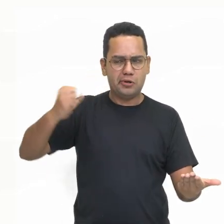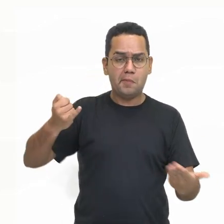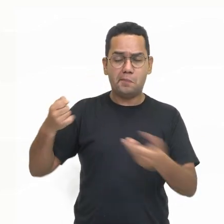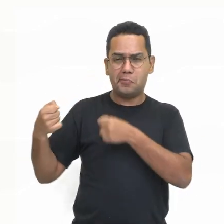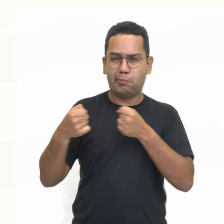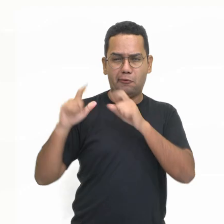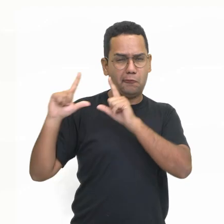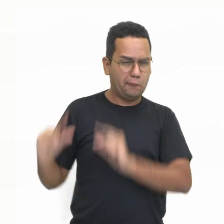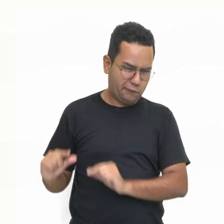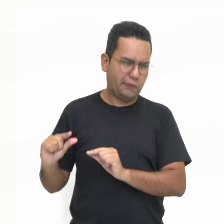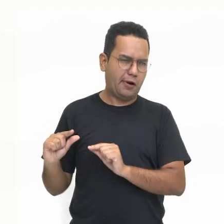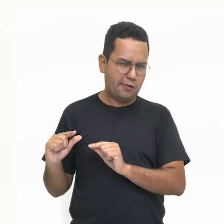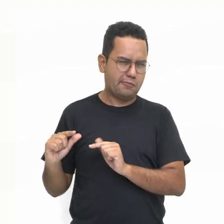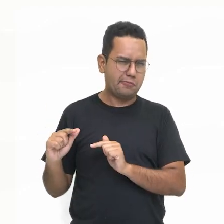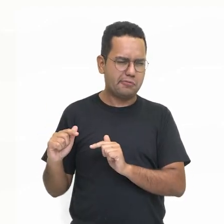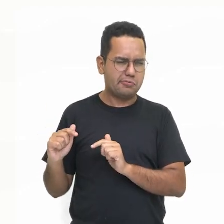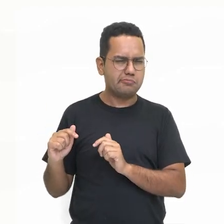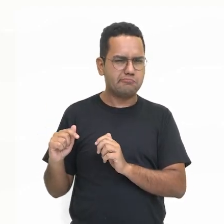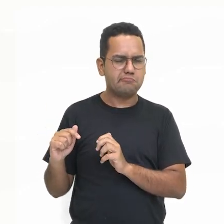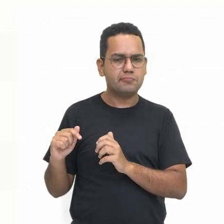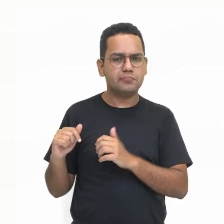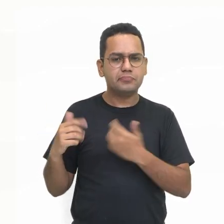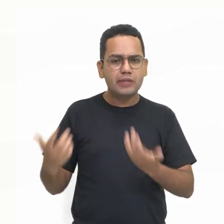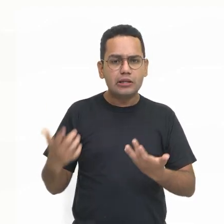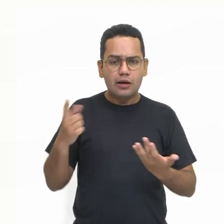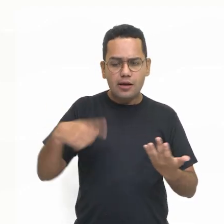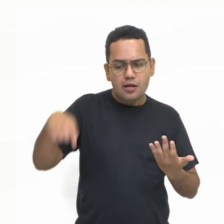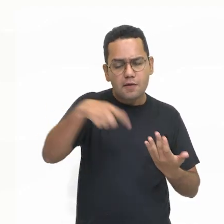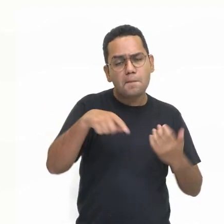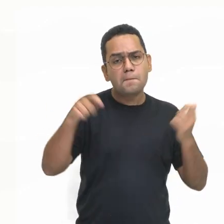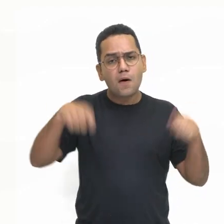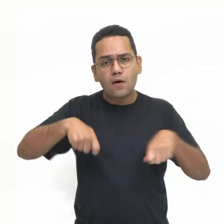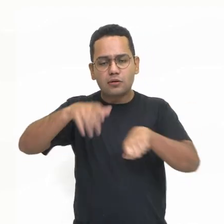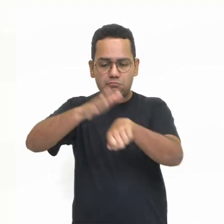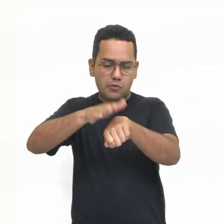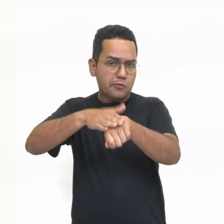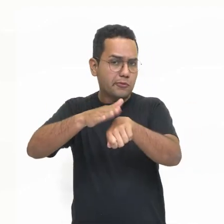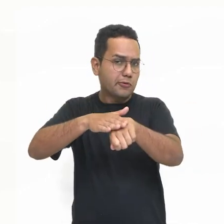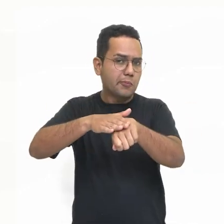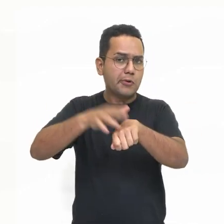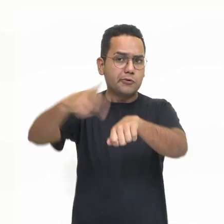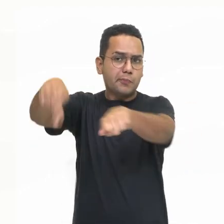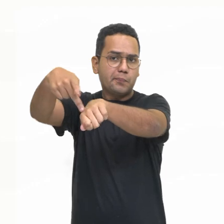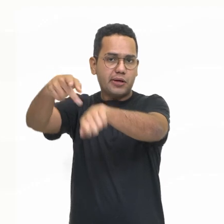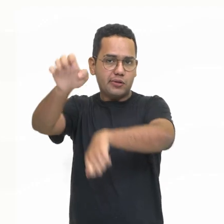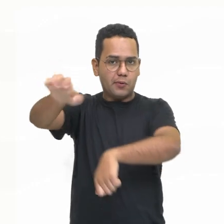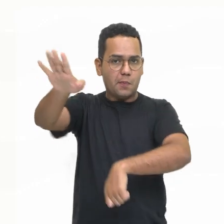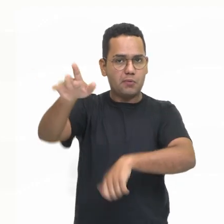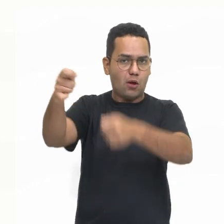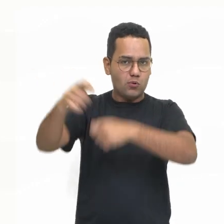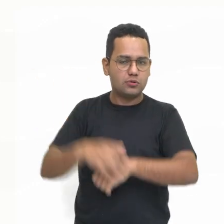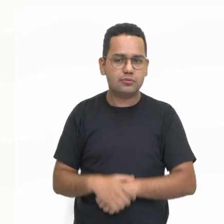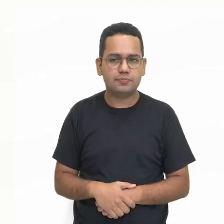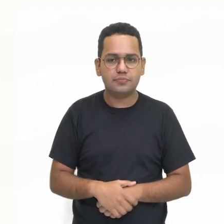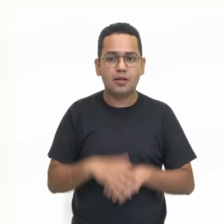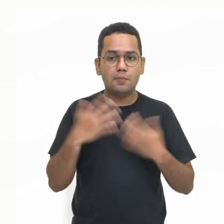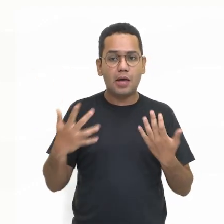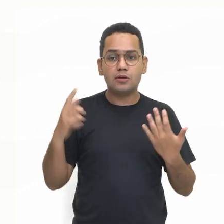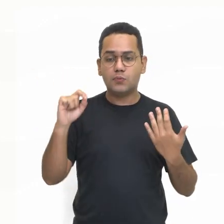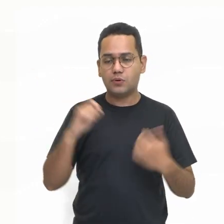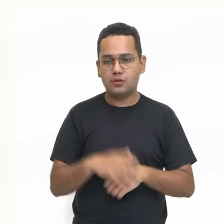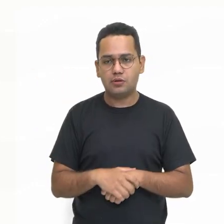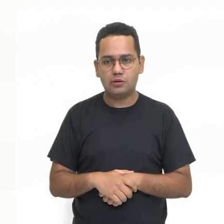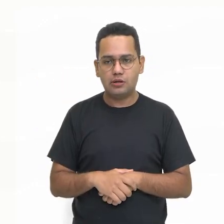sua independência dos países europeus. Uma vez que, no momento em que eles foram invadidos pelos japoneses, eles